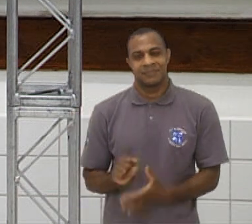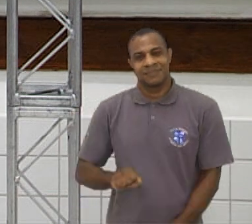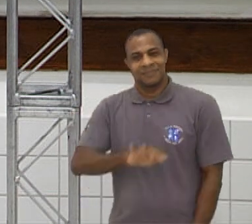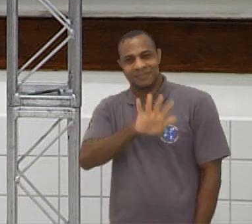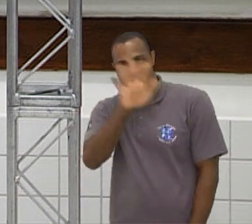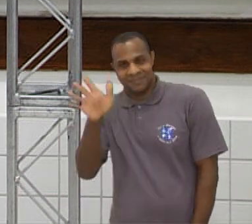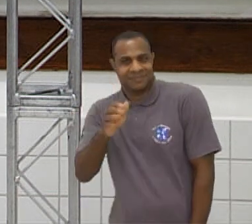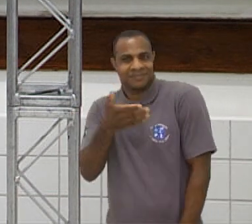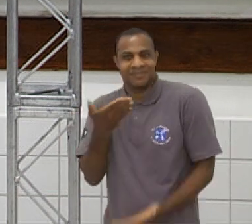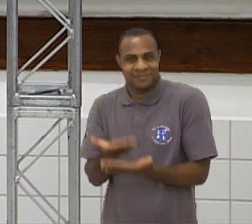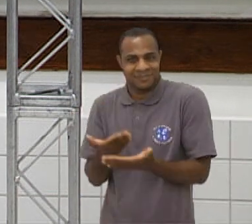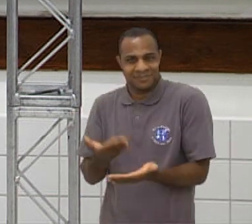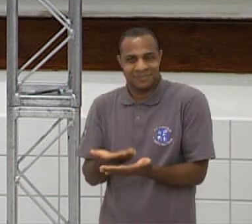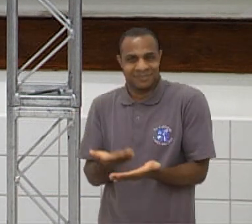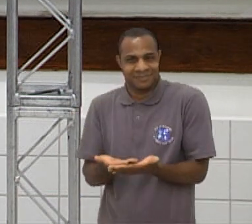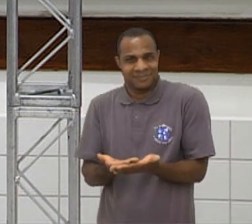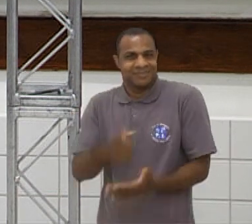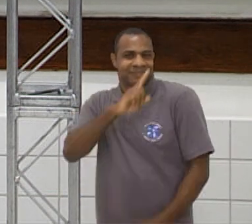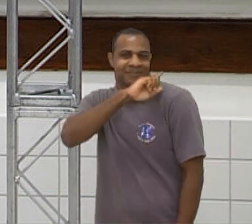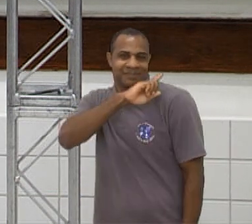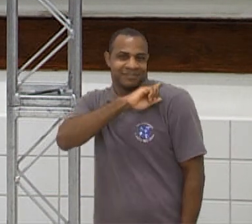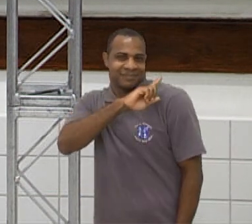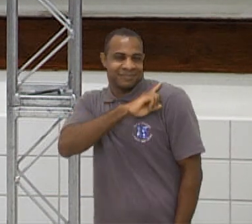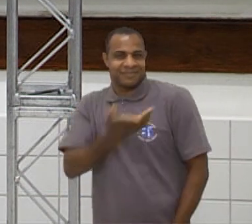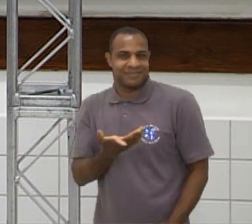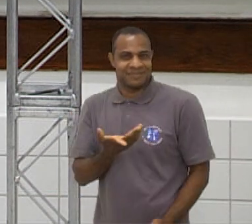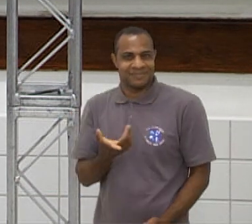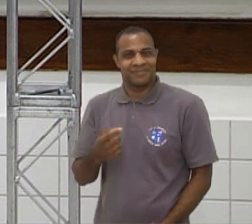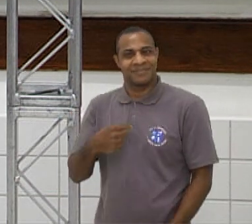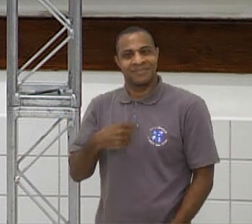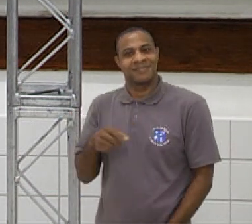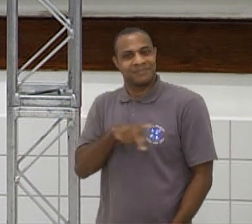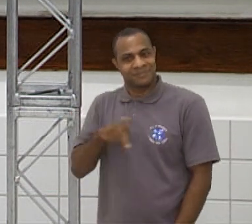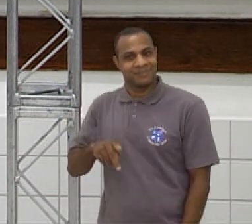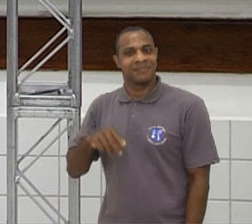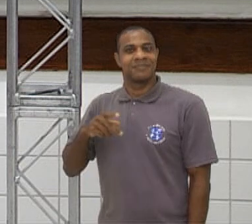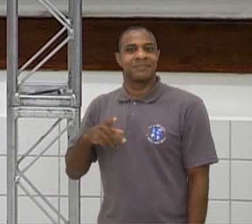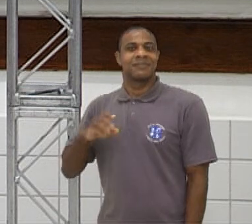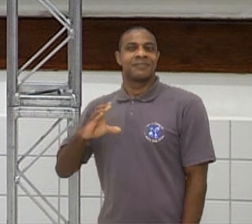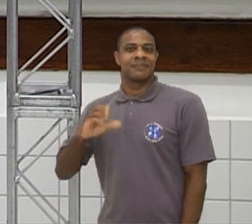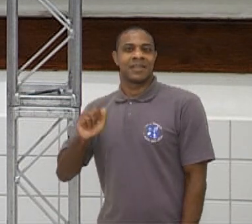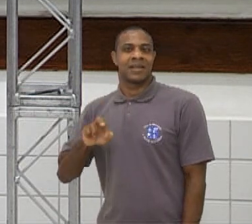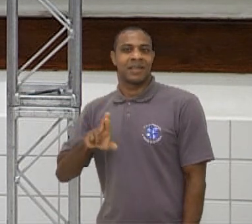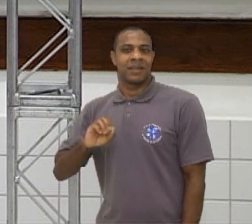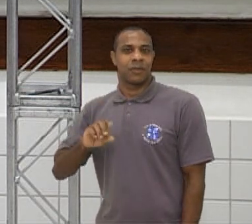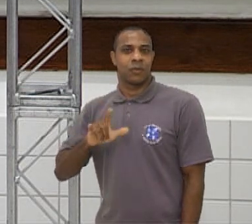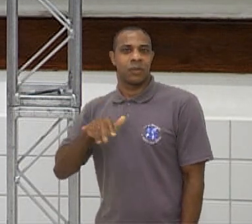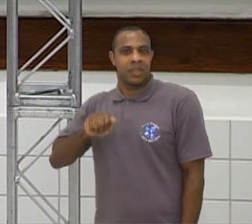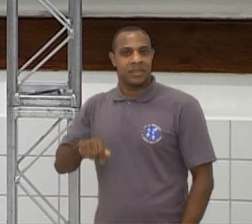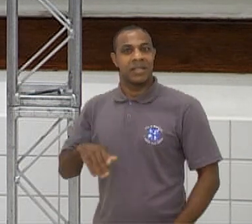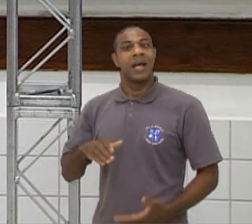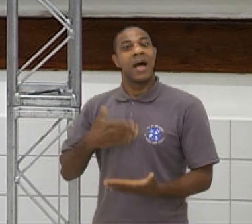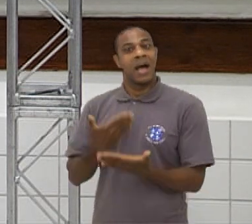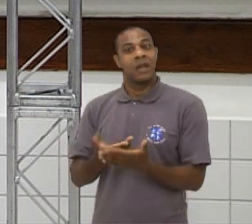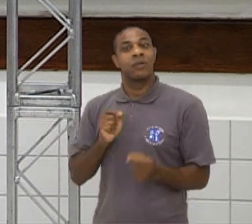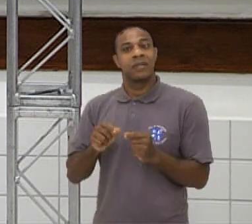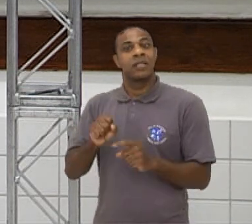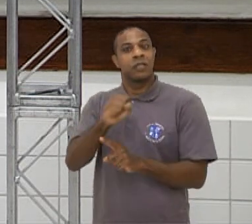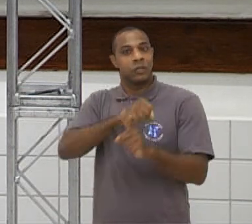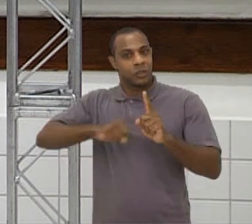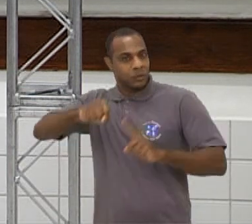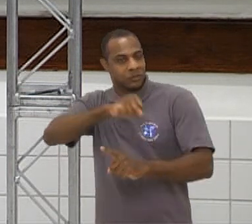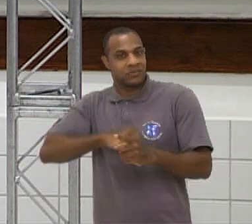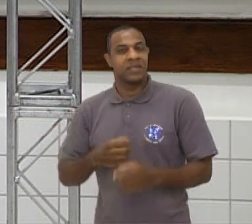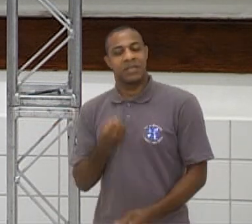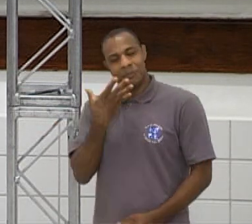Oi, estudante do primeiro ano, aqui sou eu de volta, a professora Caroline, vamos começar mais uma aula de Sociologia. Que bom que você está